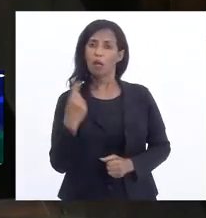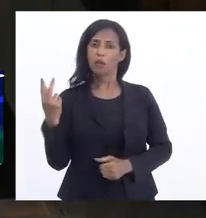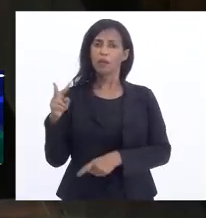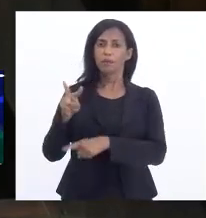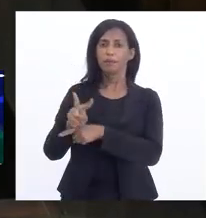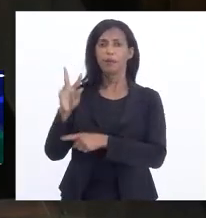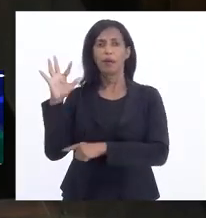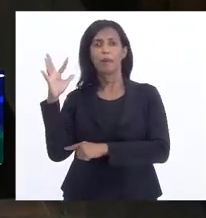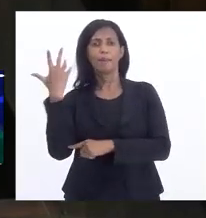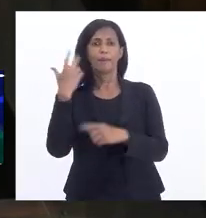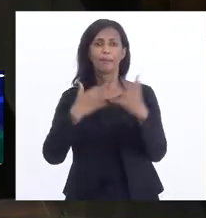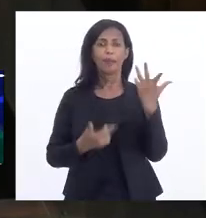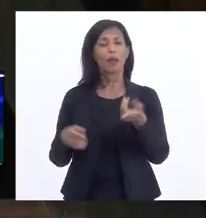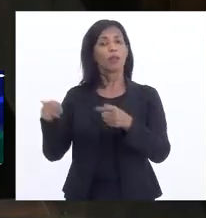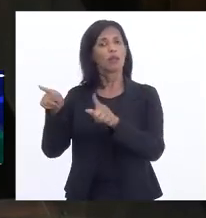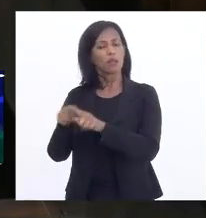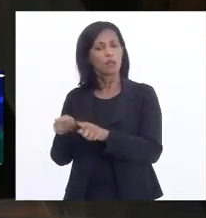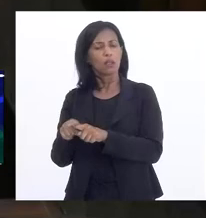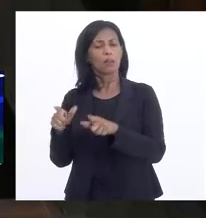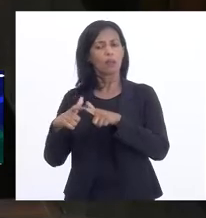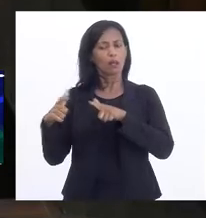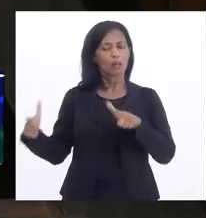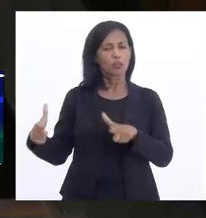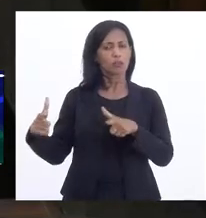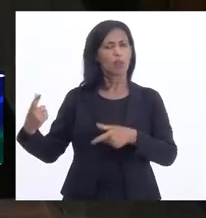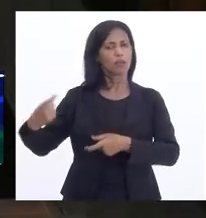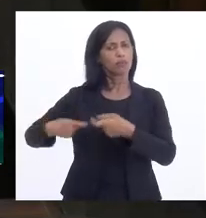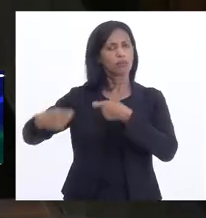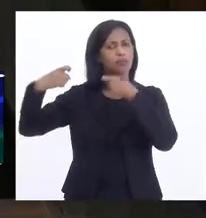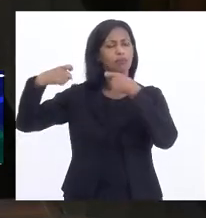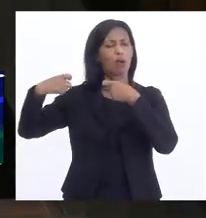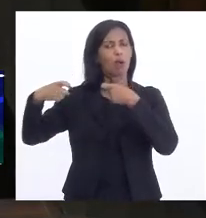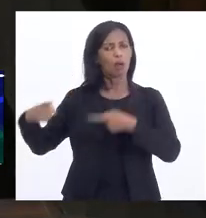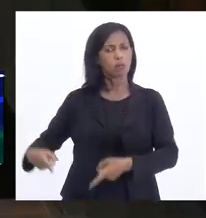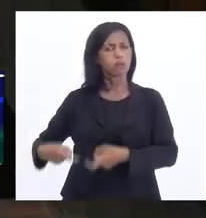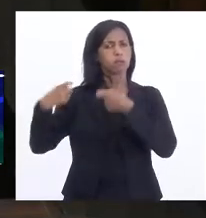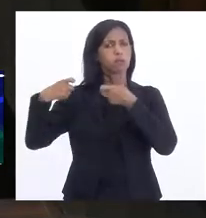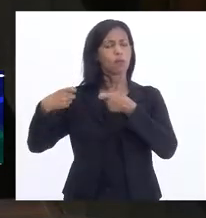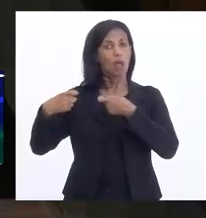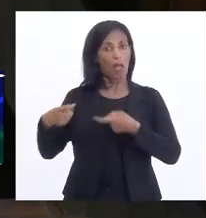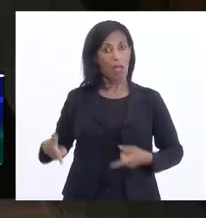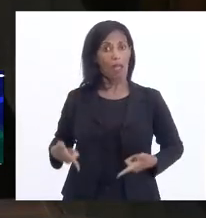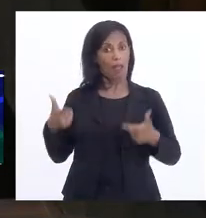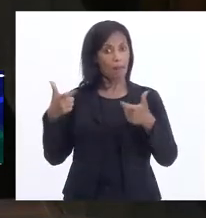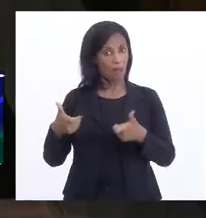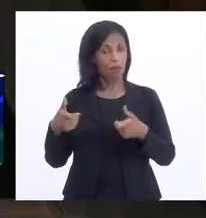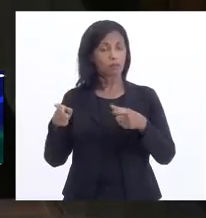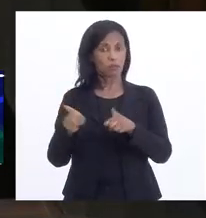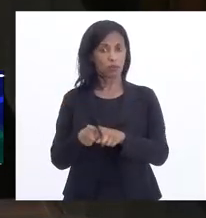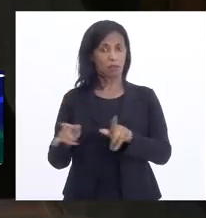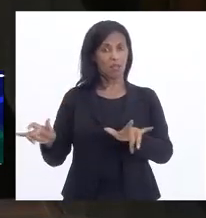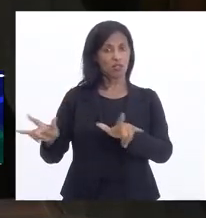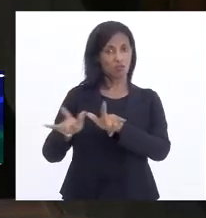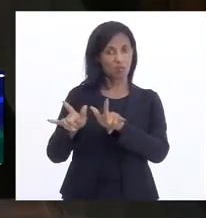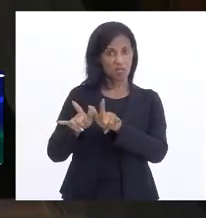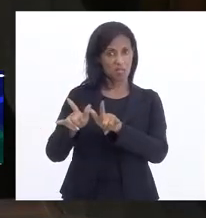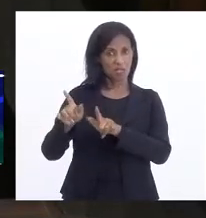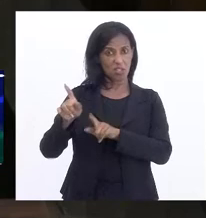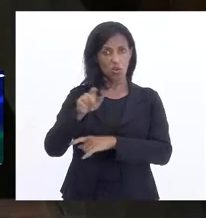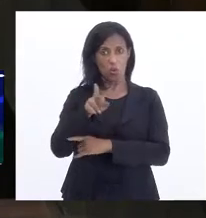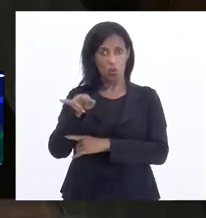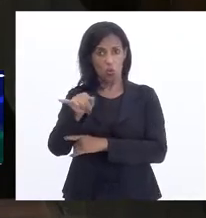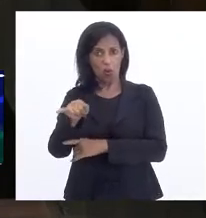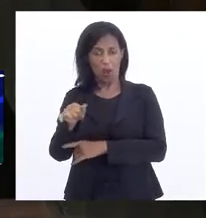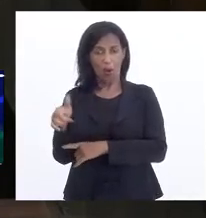reservas ambientais e, ao mesmo tempo, grande parte dos conflitos, conflitos armados, inclusive. As milícias rurais